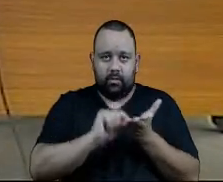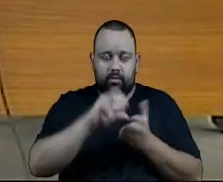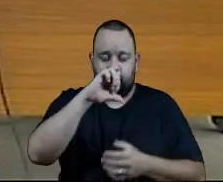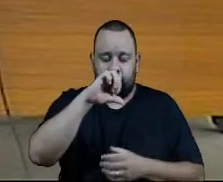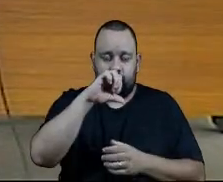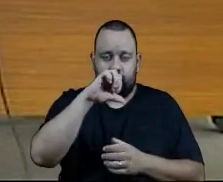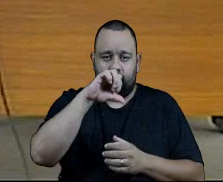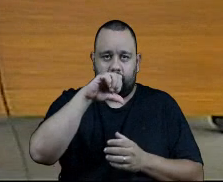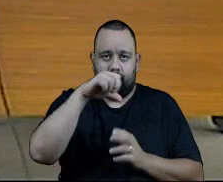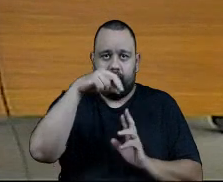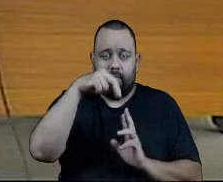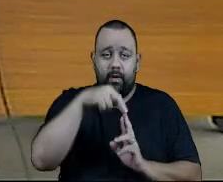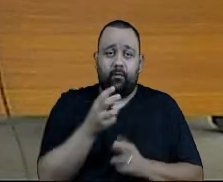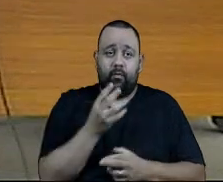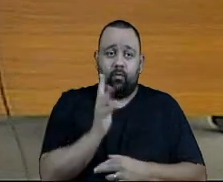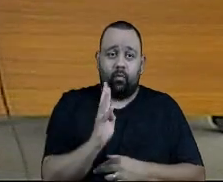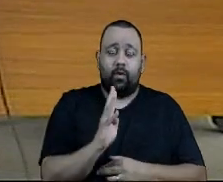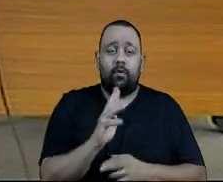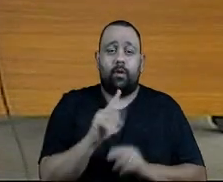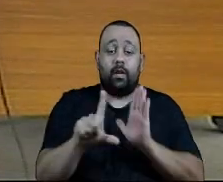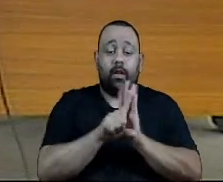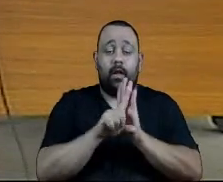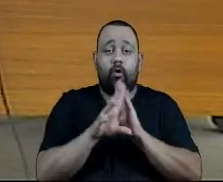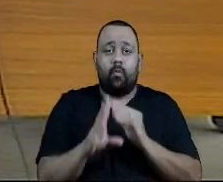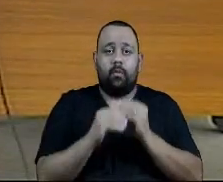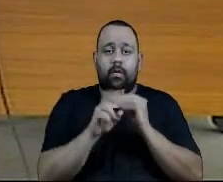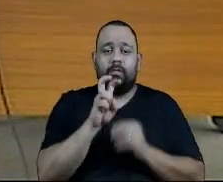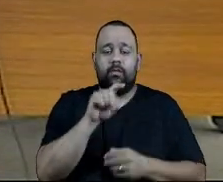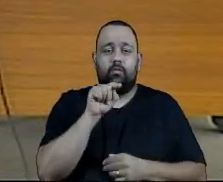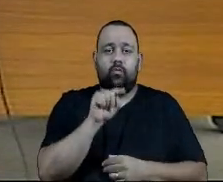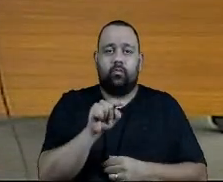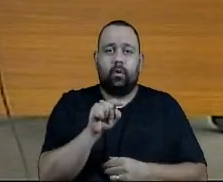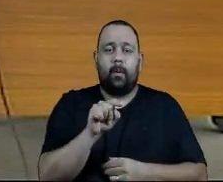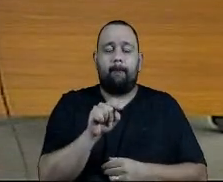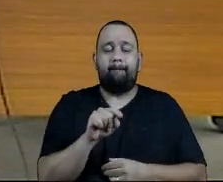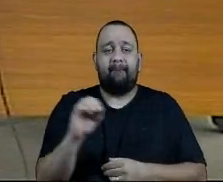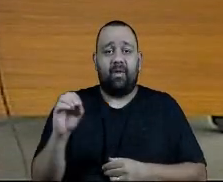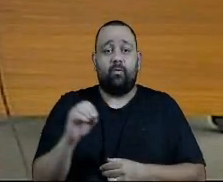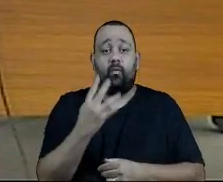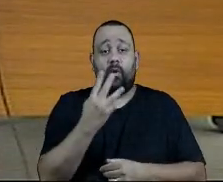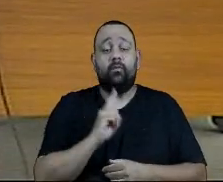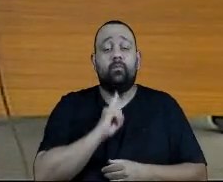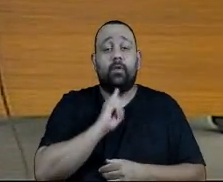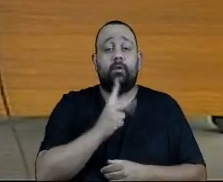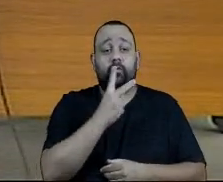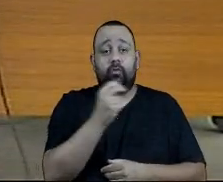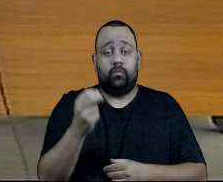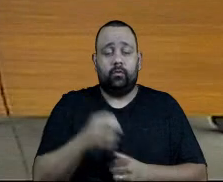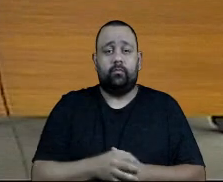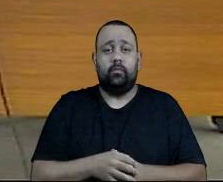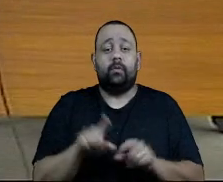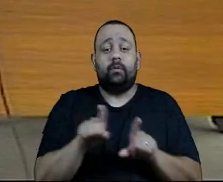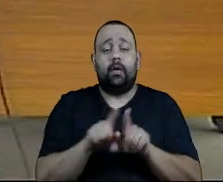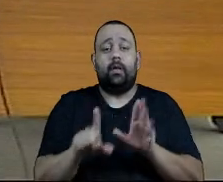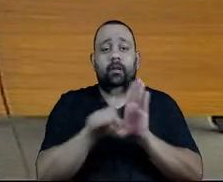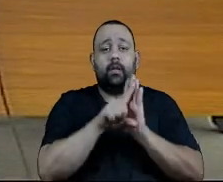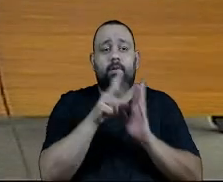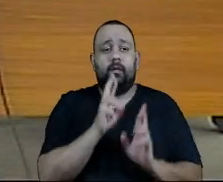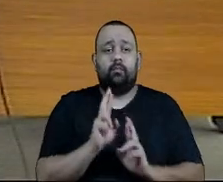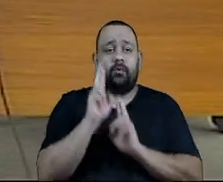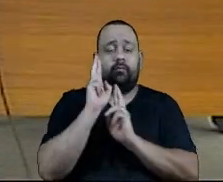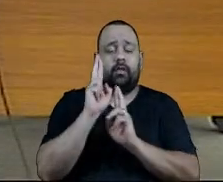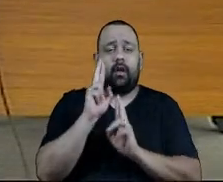artigo 9º, parágrafo 4º da Lei Complementar 101, de 4 de maio de 2000, Lei